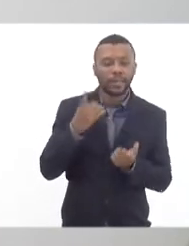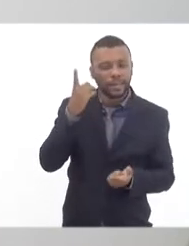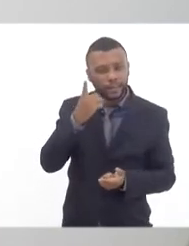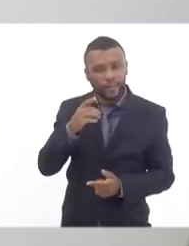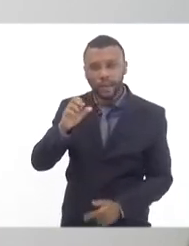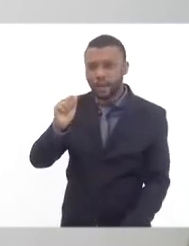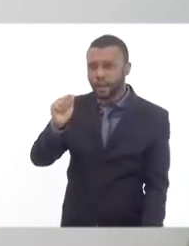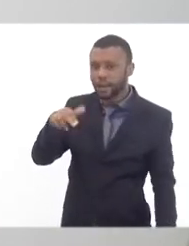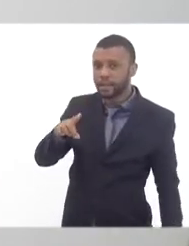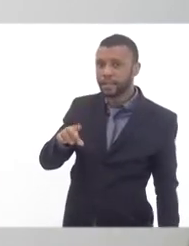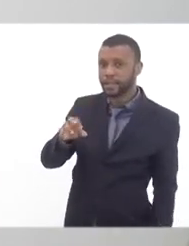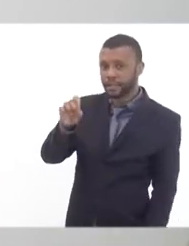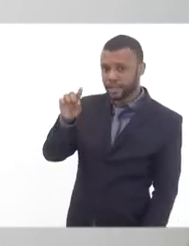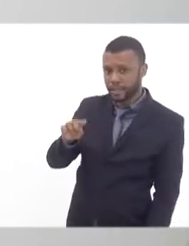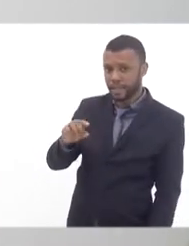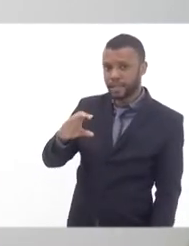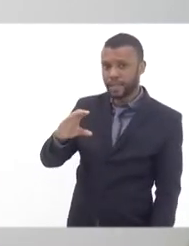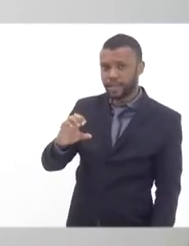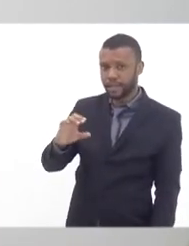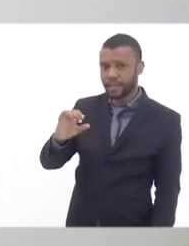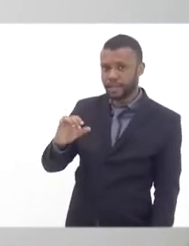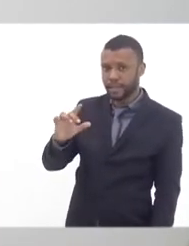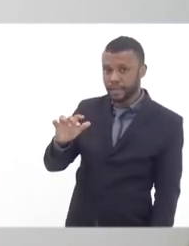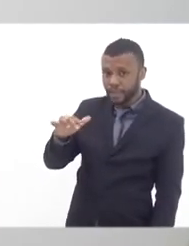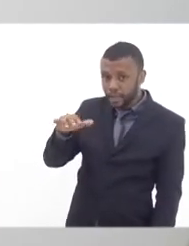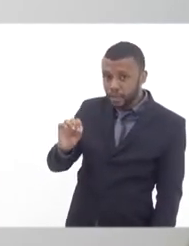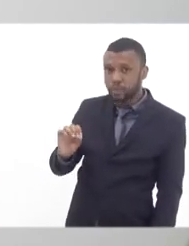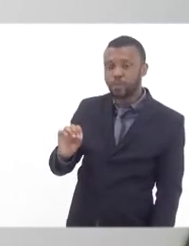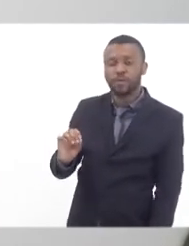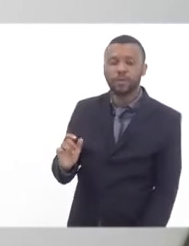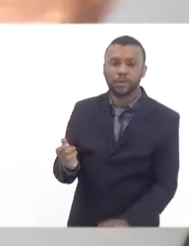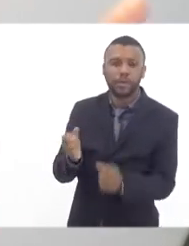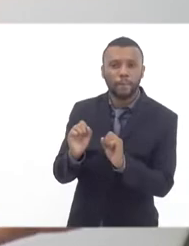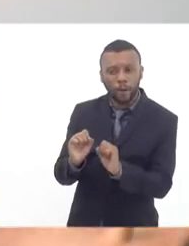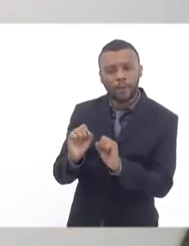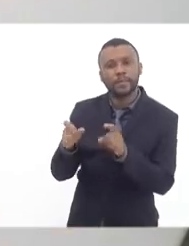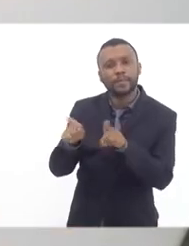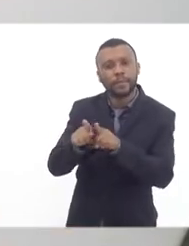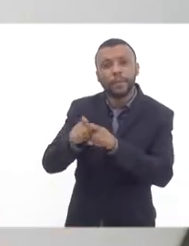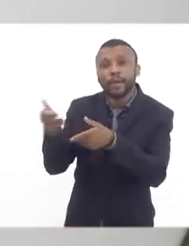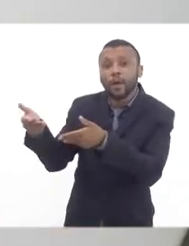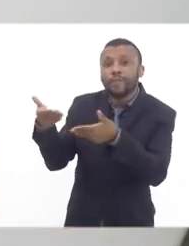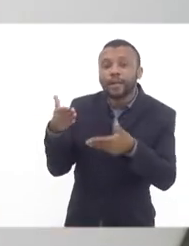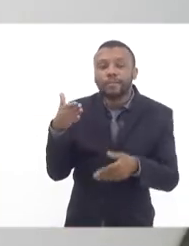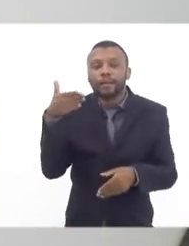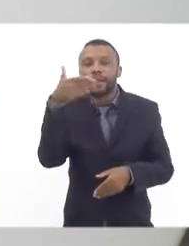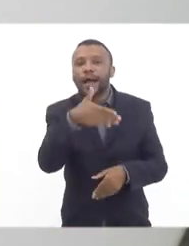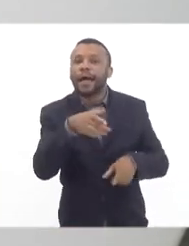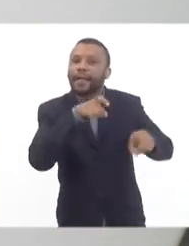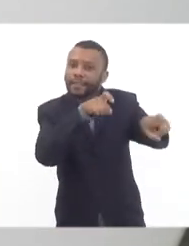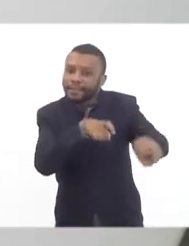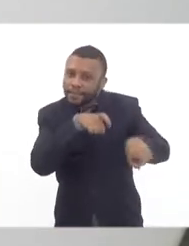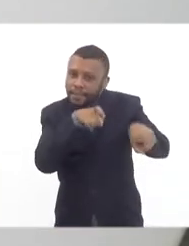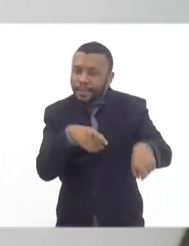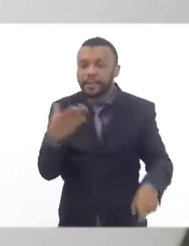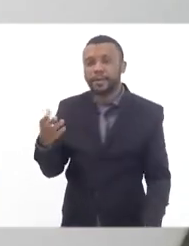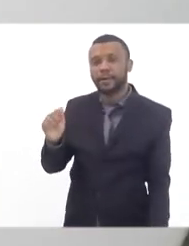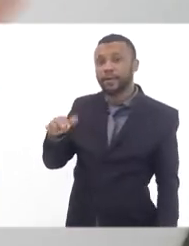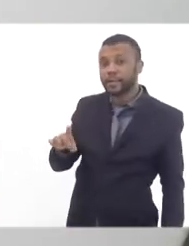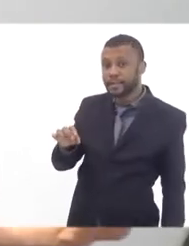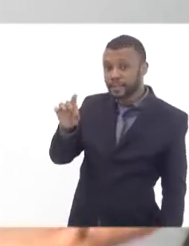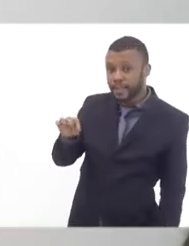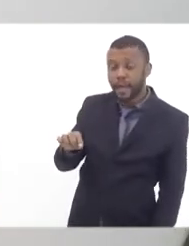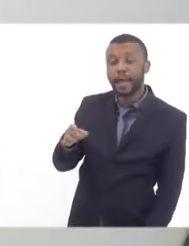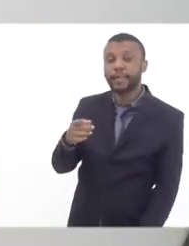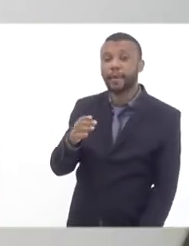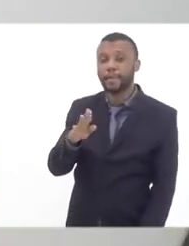André Siciliano, né? Que pode, inclusive, ser convidado para ir lá na Fazenda, o André da Baixada Fluminense, que tanto